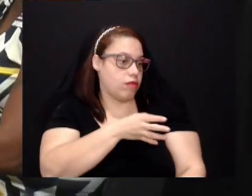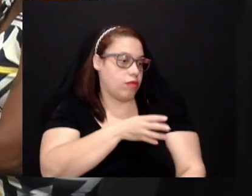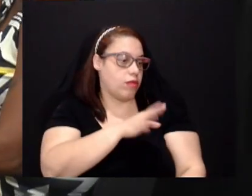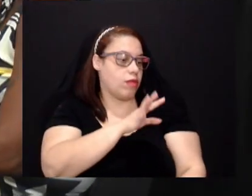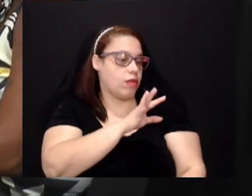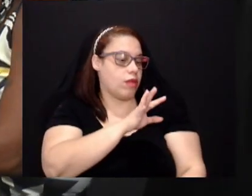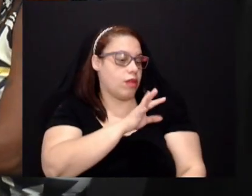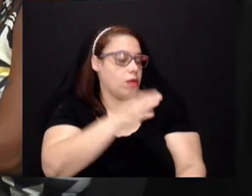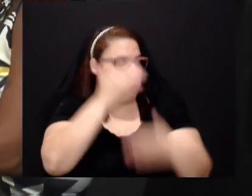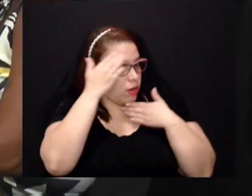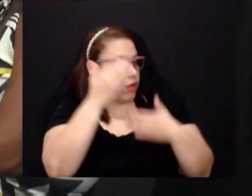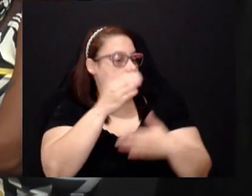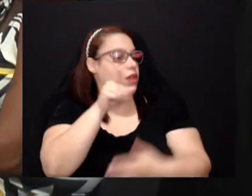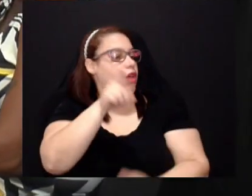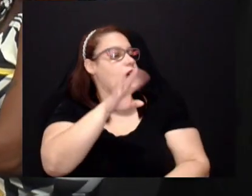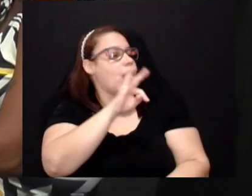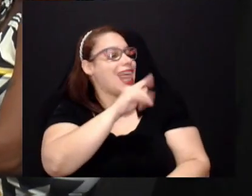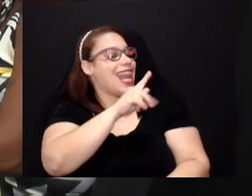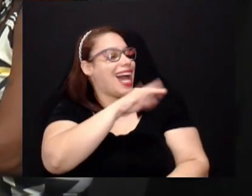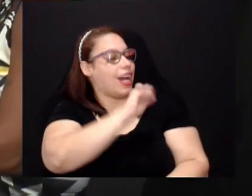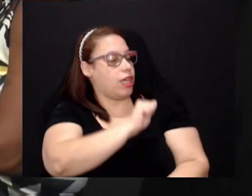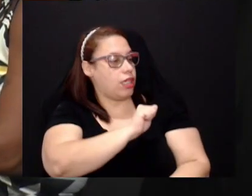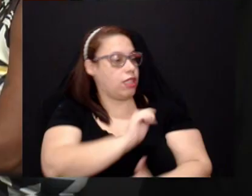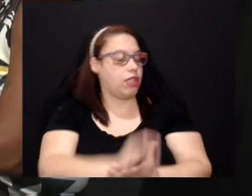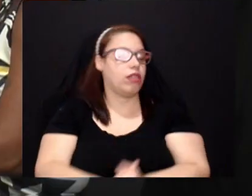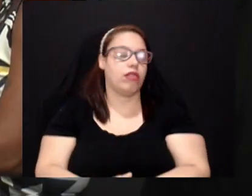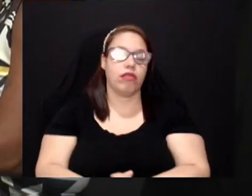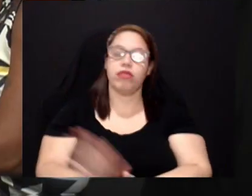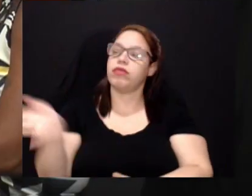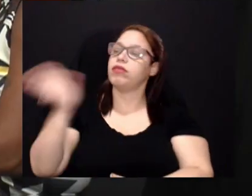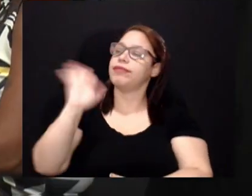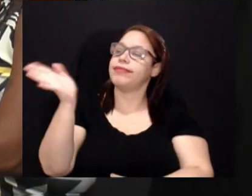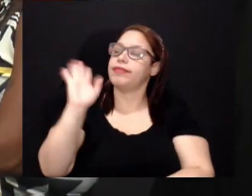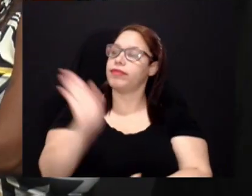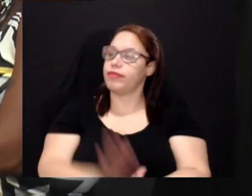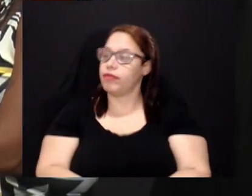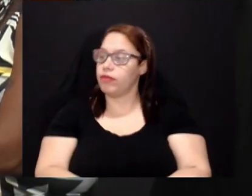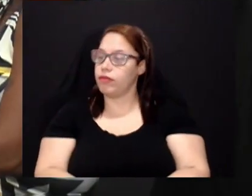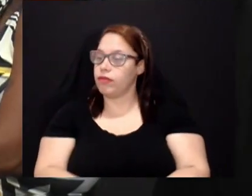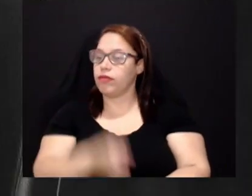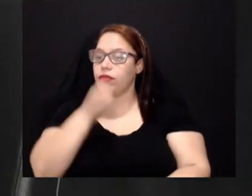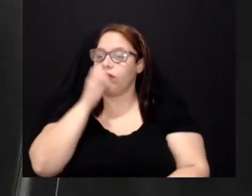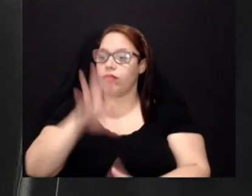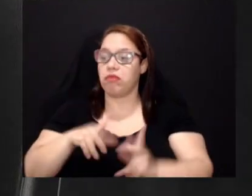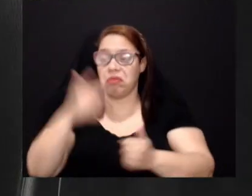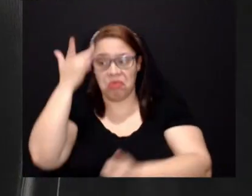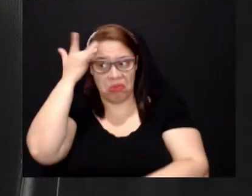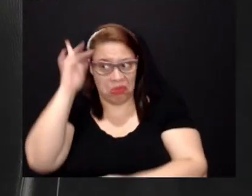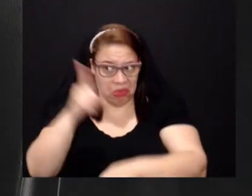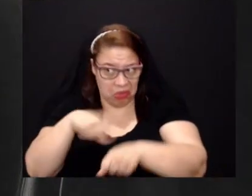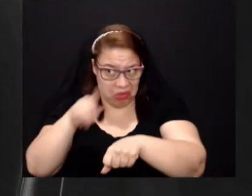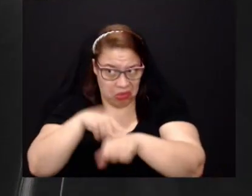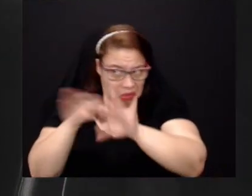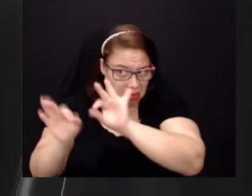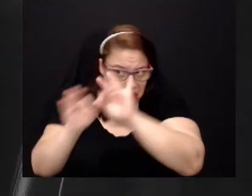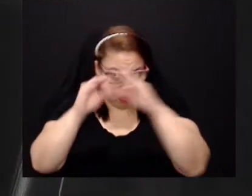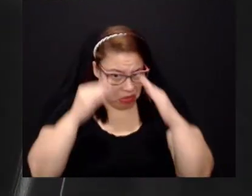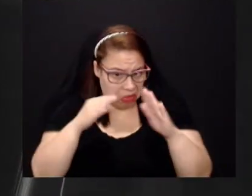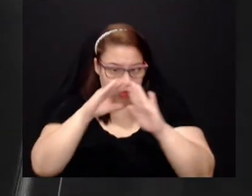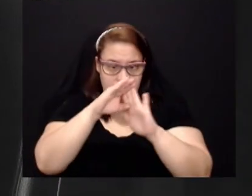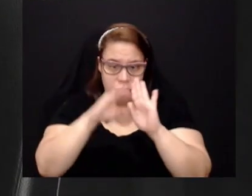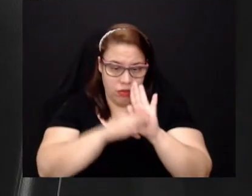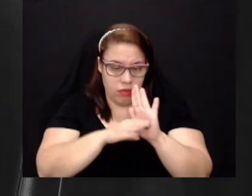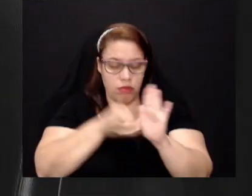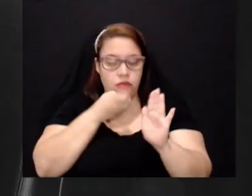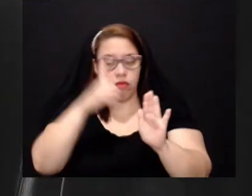sua vez? Oi, pessoal, boa tarde a todos. Eu não sei que hora que vocês vão assistir esse programa, mas bom dia, boa